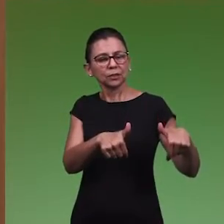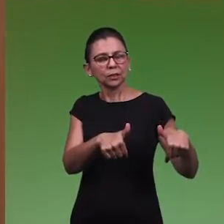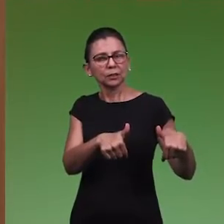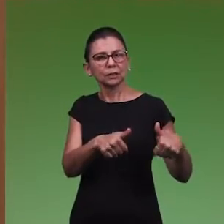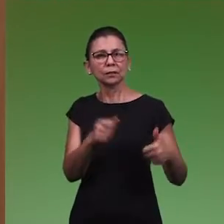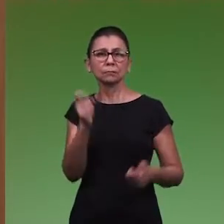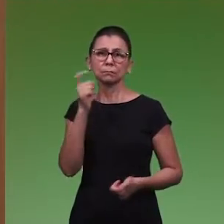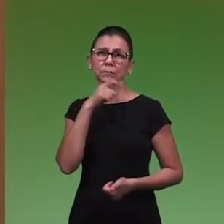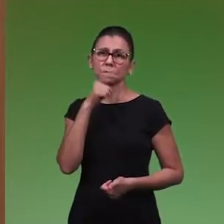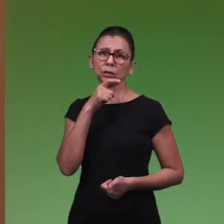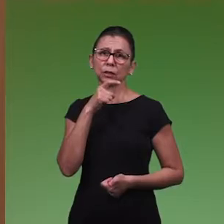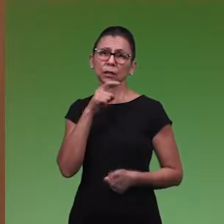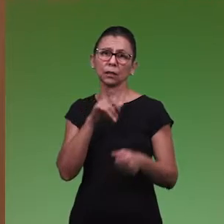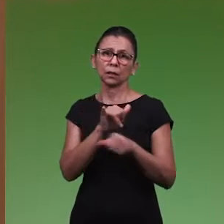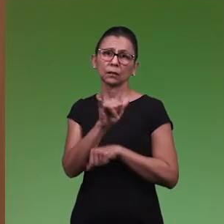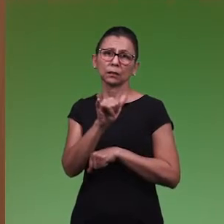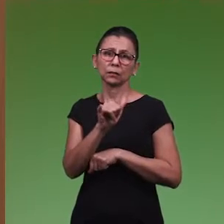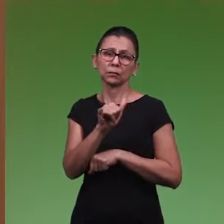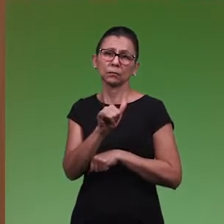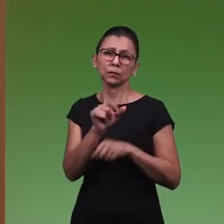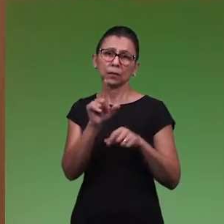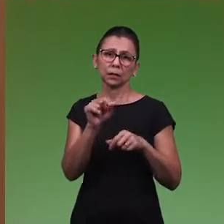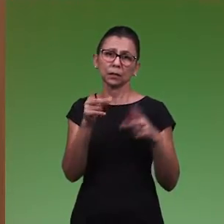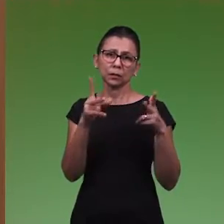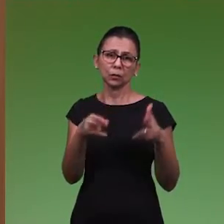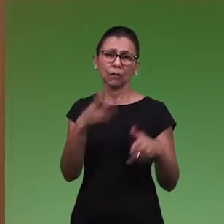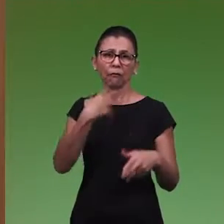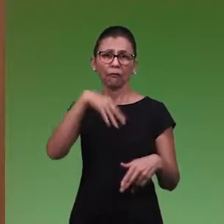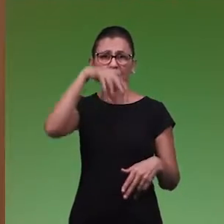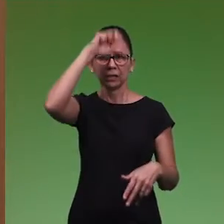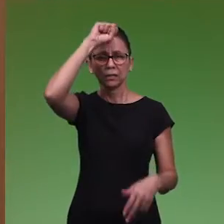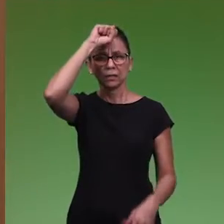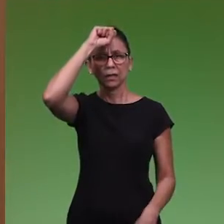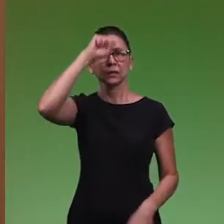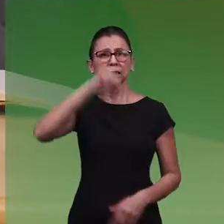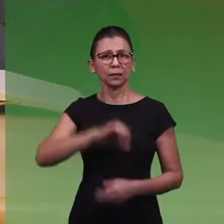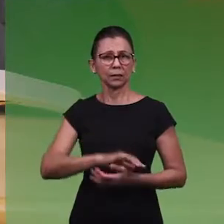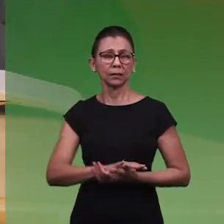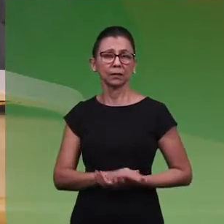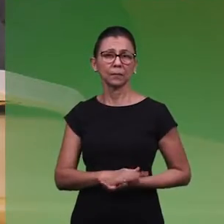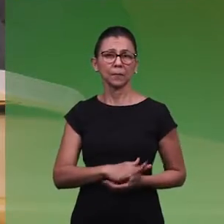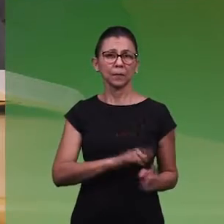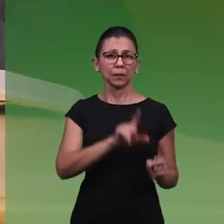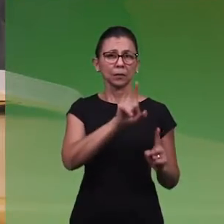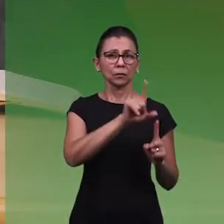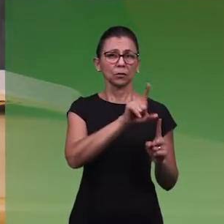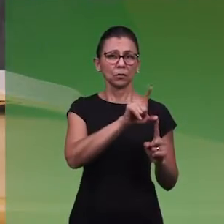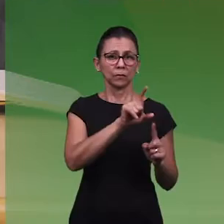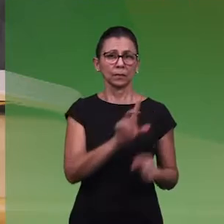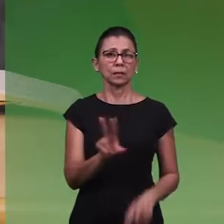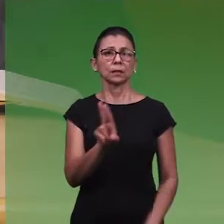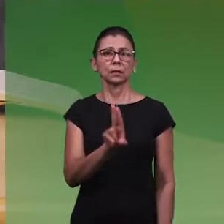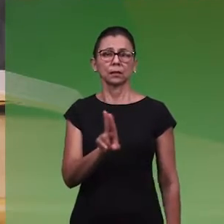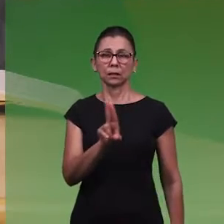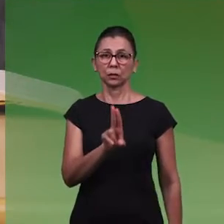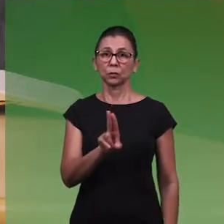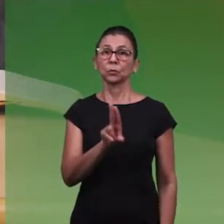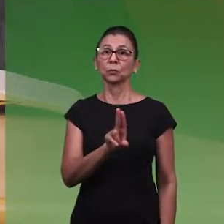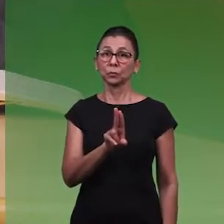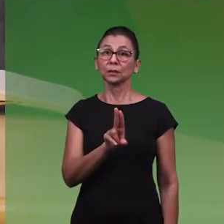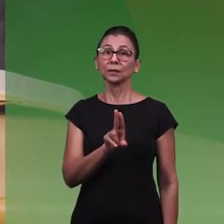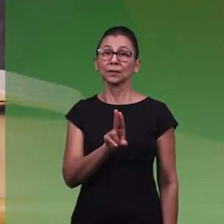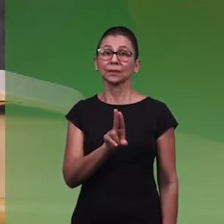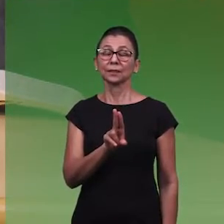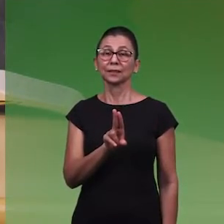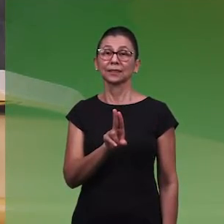isso? Mentira, engano, feitiçaria. O adversário, inclusive, ele usa a própria palavra, a própria Bíblia. Exatamente. Quando ele vai tentar Jesus